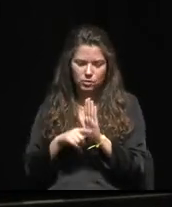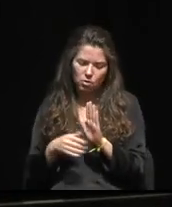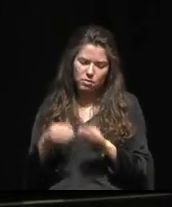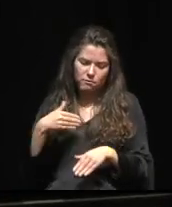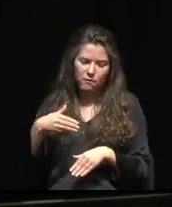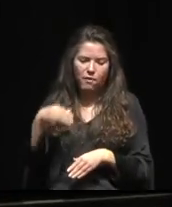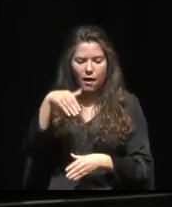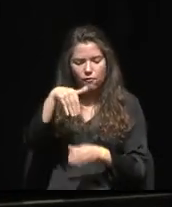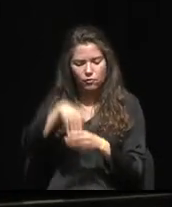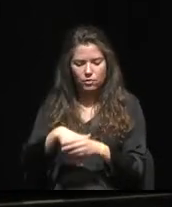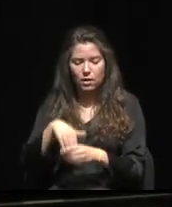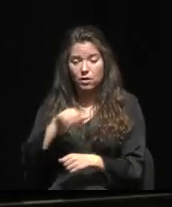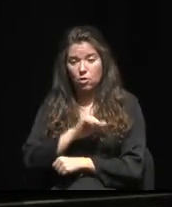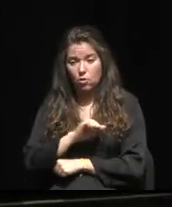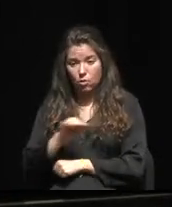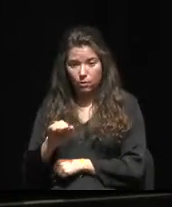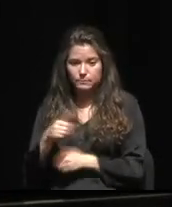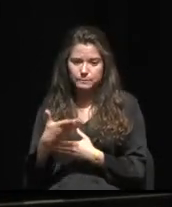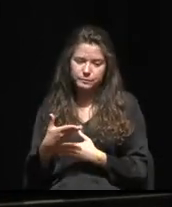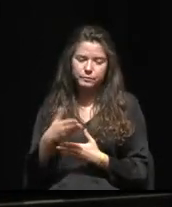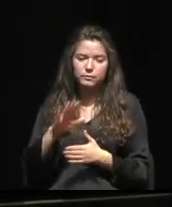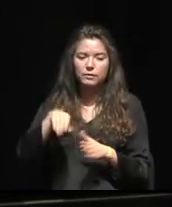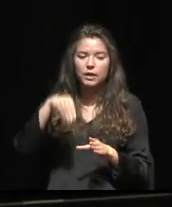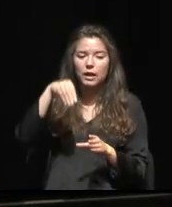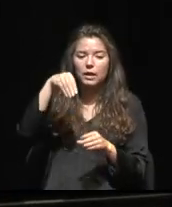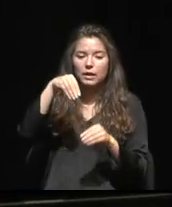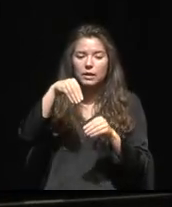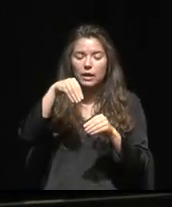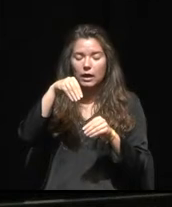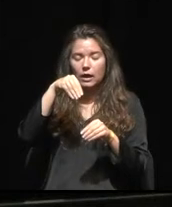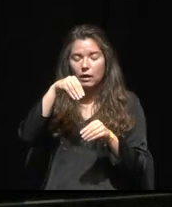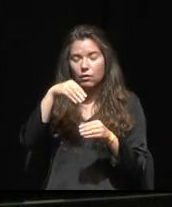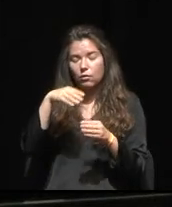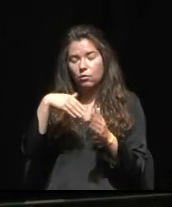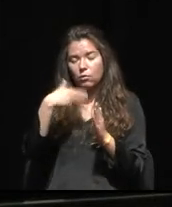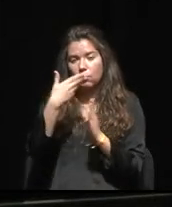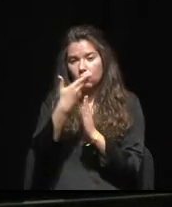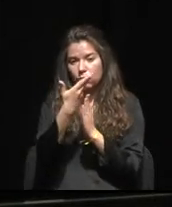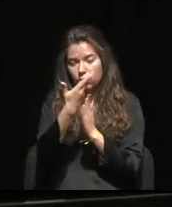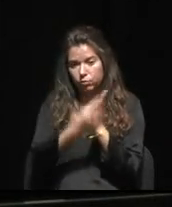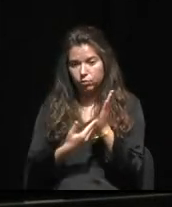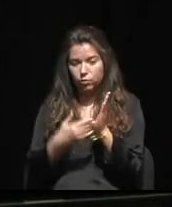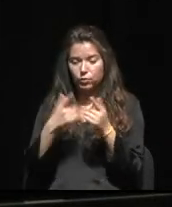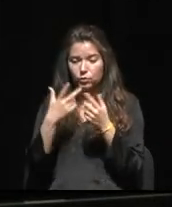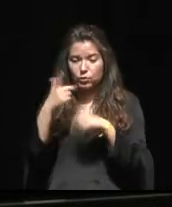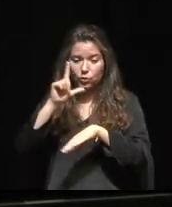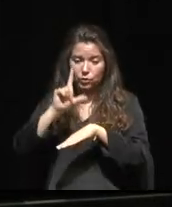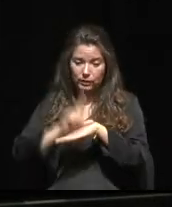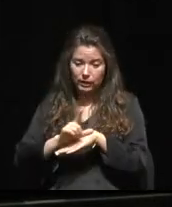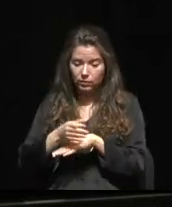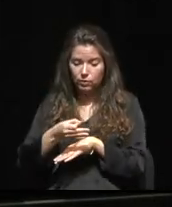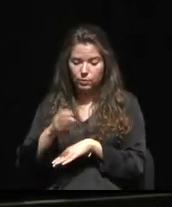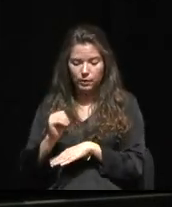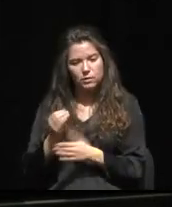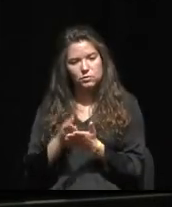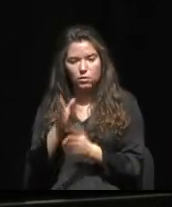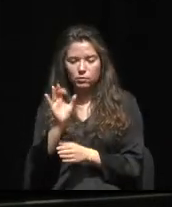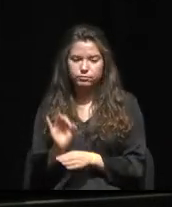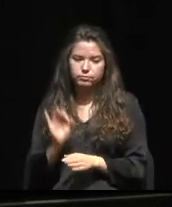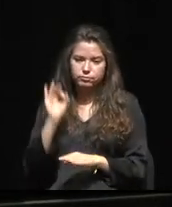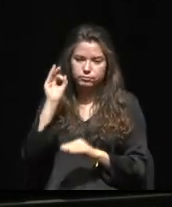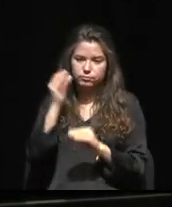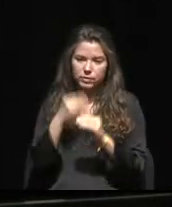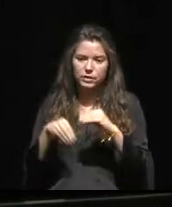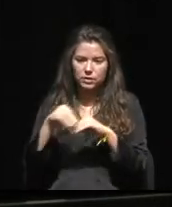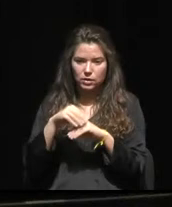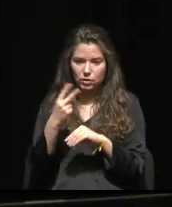votar contra em relação aos outros dois voto e à Moção do do do livre e do PS temos apenas duas coisas a dizer até